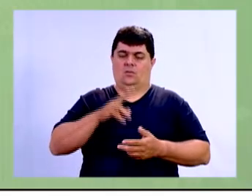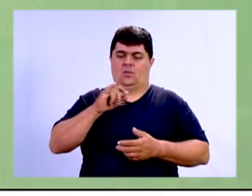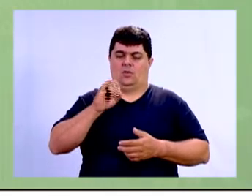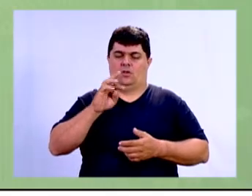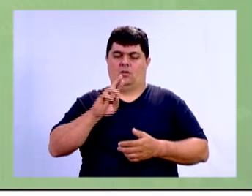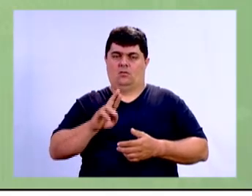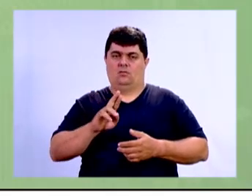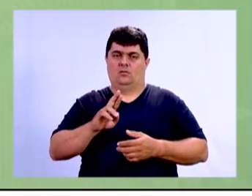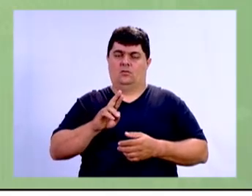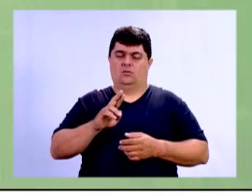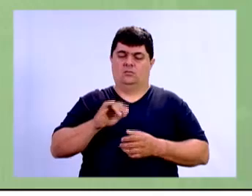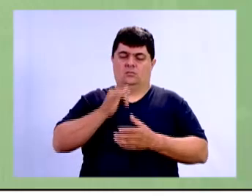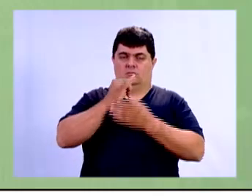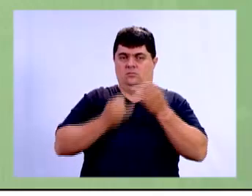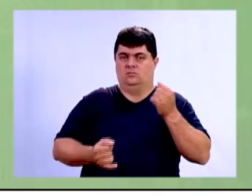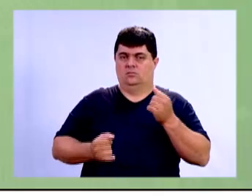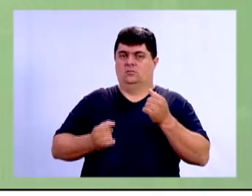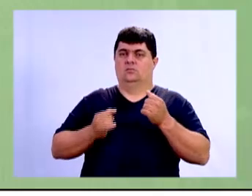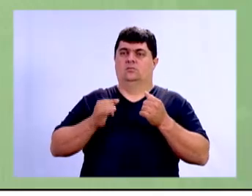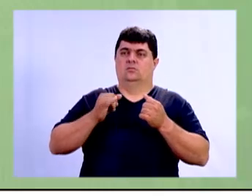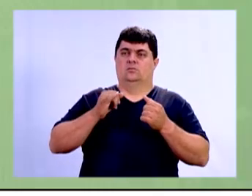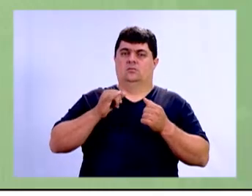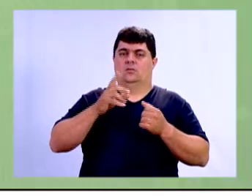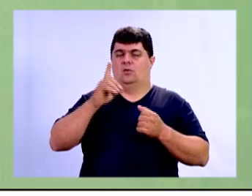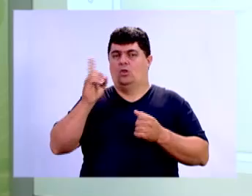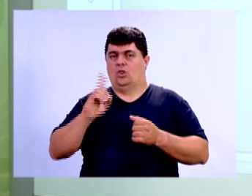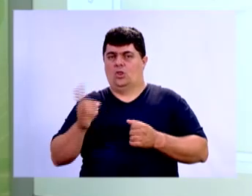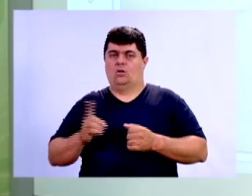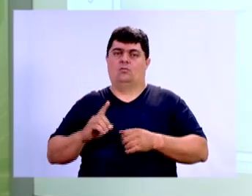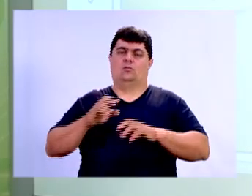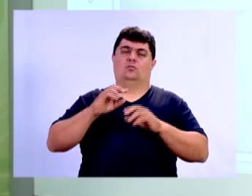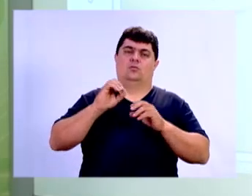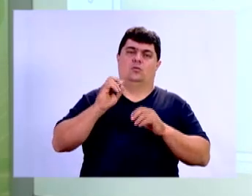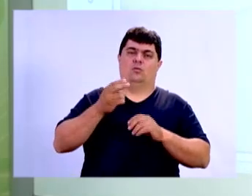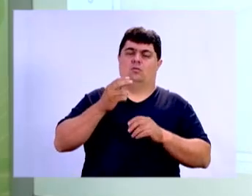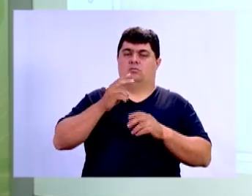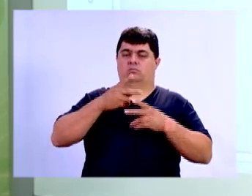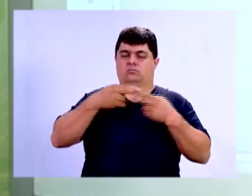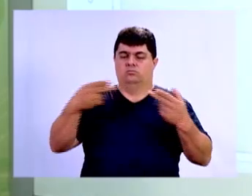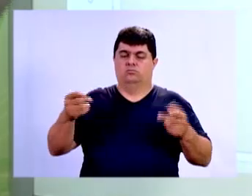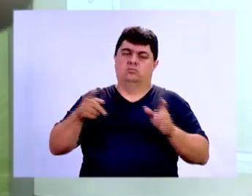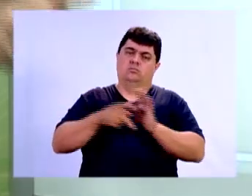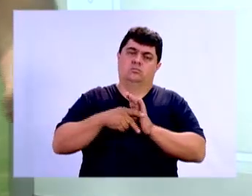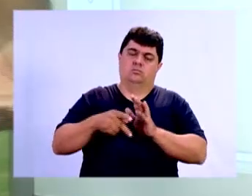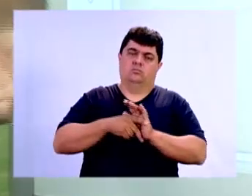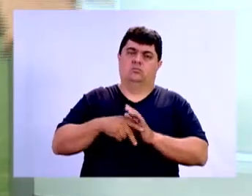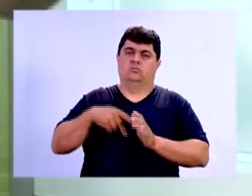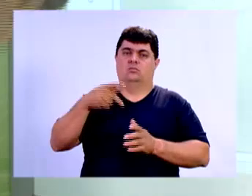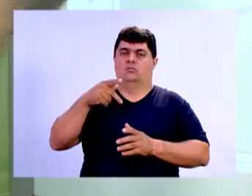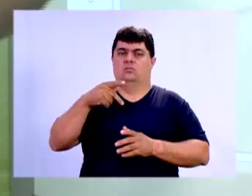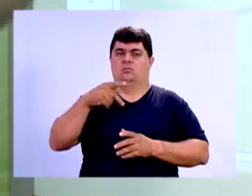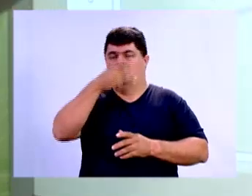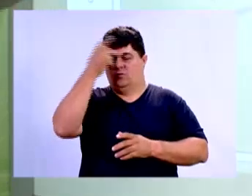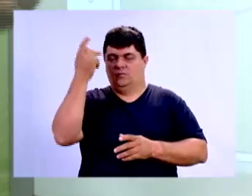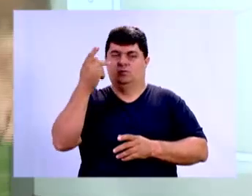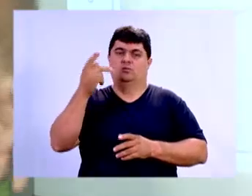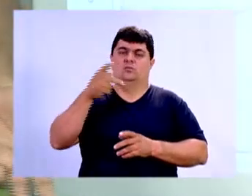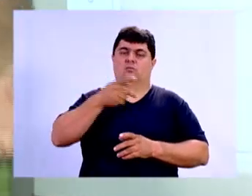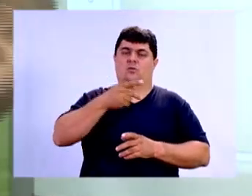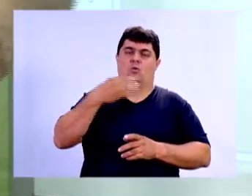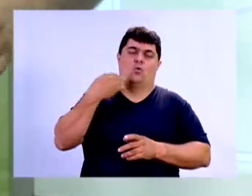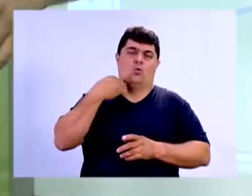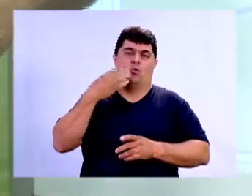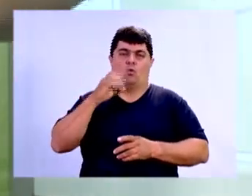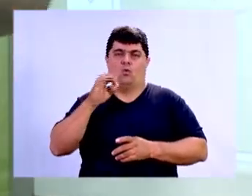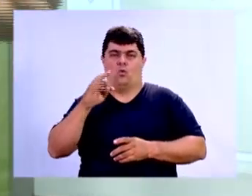vetores de tipo inteiro, do tipo string, do tipo double, como vetores de objetos, do tipo professor, do tipo produto, do tipo conta